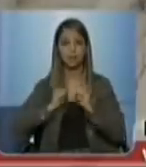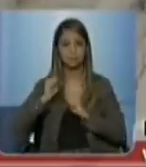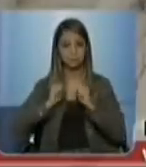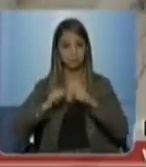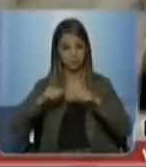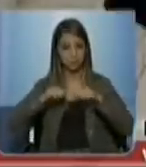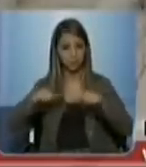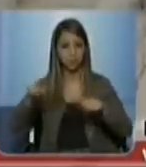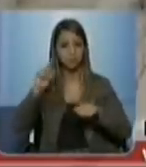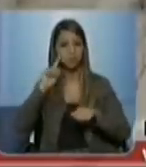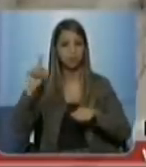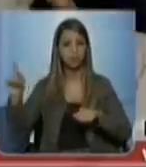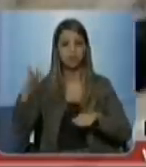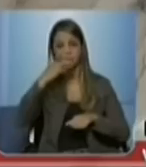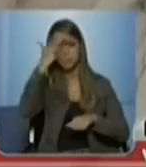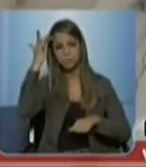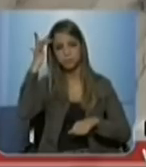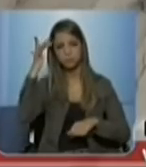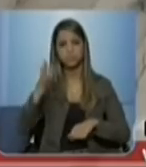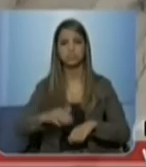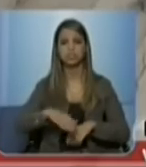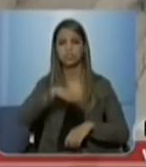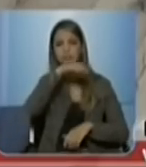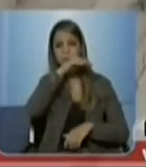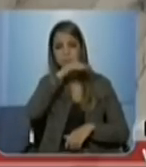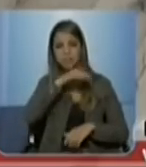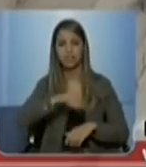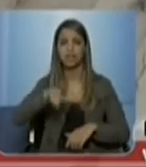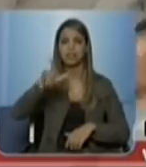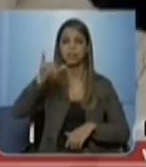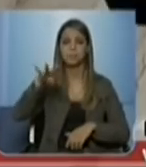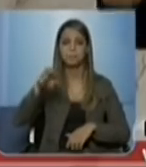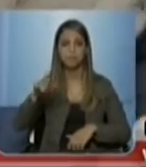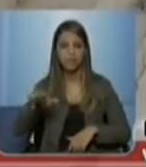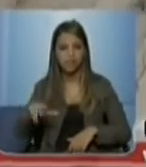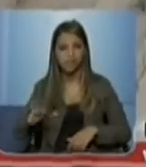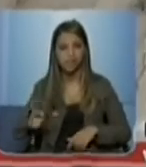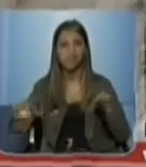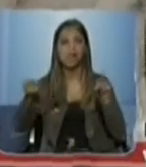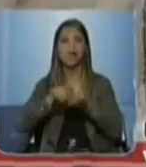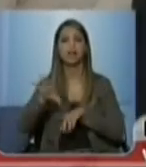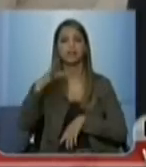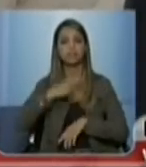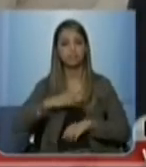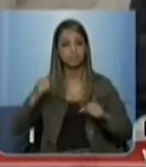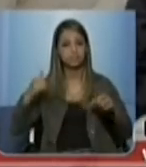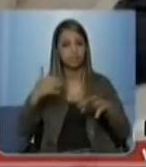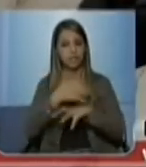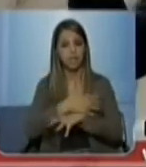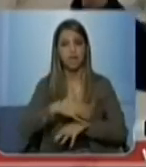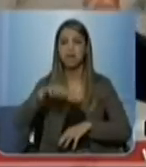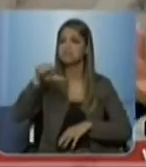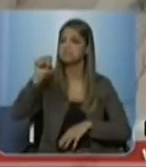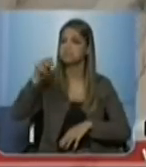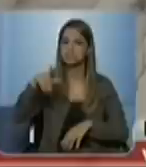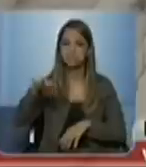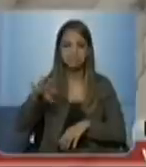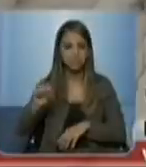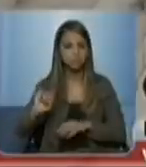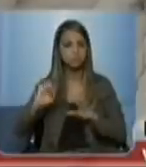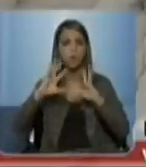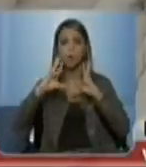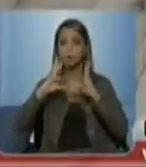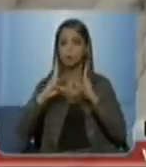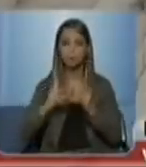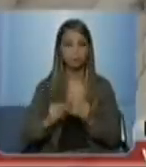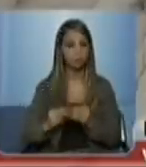nós recebemos pessoas de Campinas de Limeira aqui da capital da baixada antista todas elas